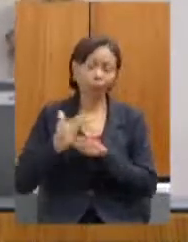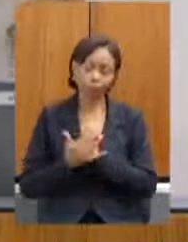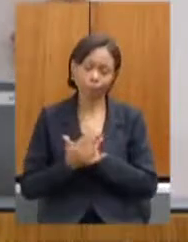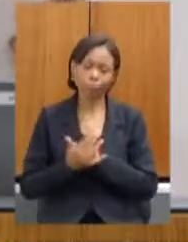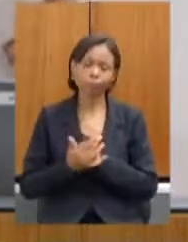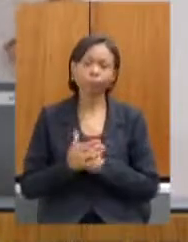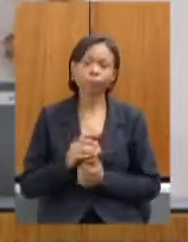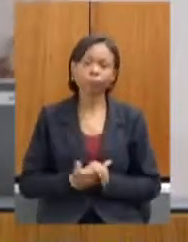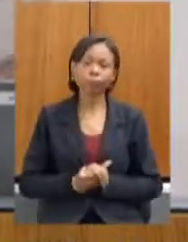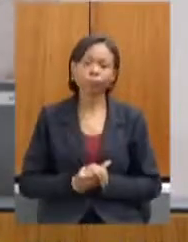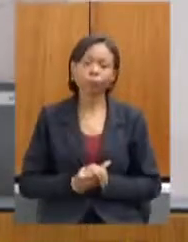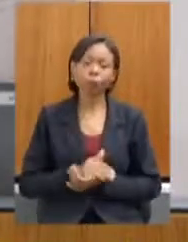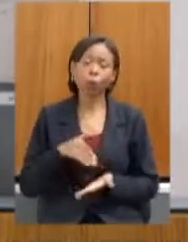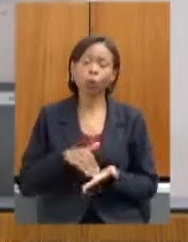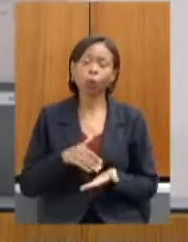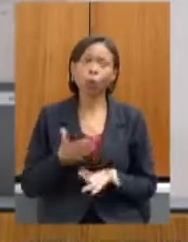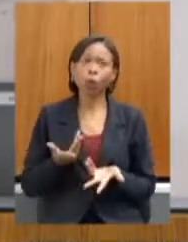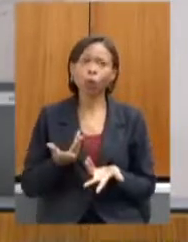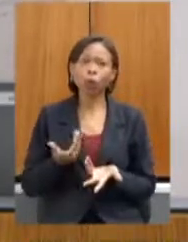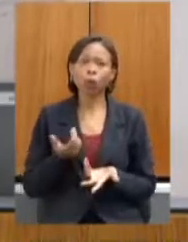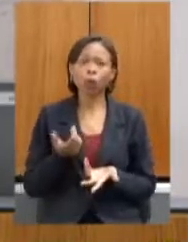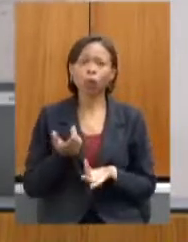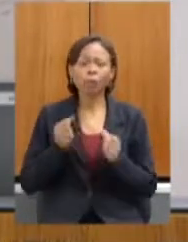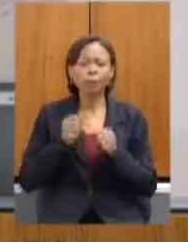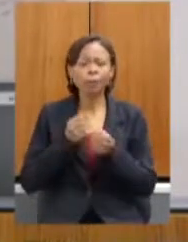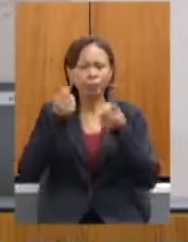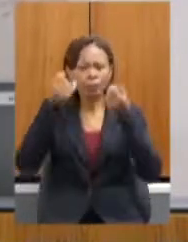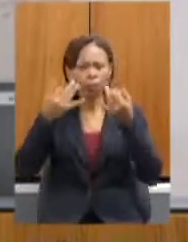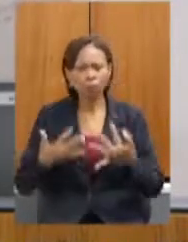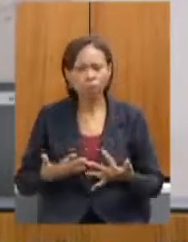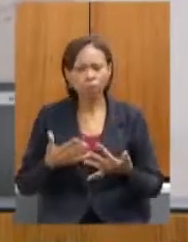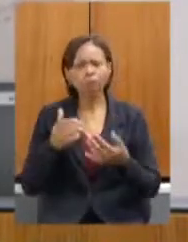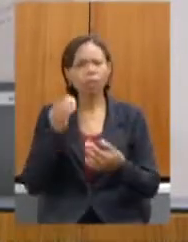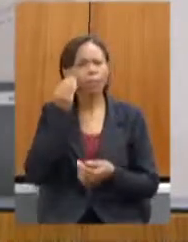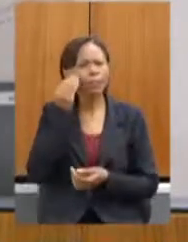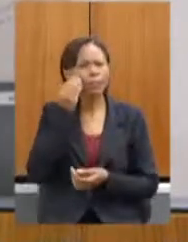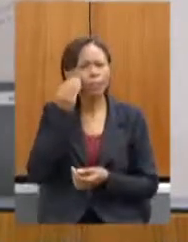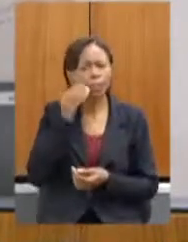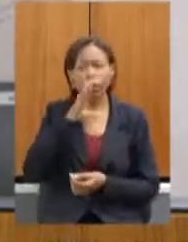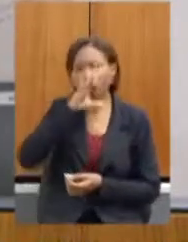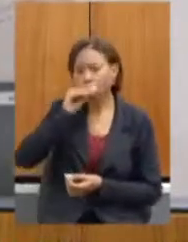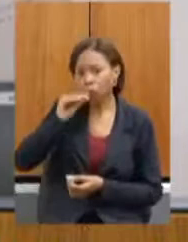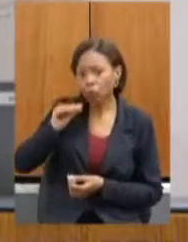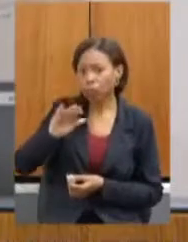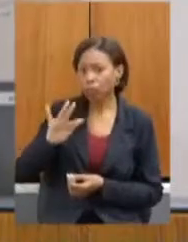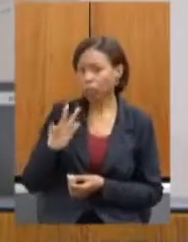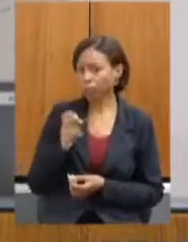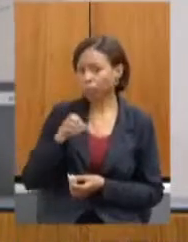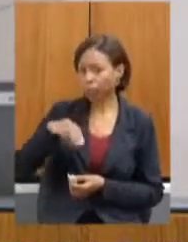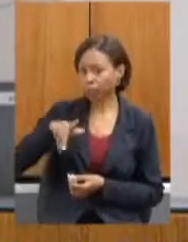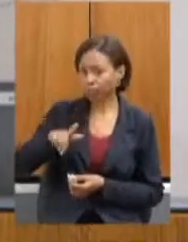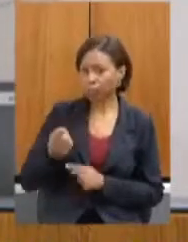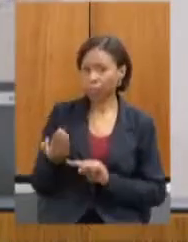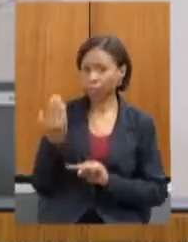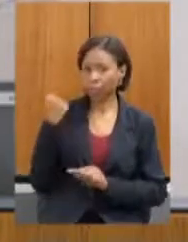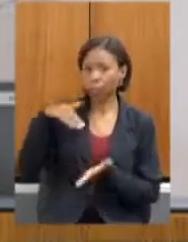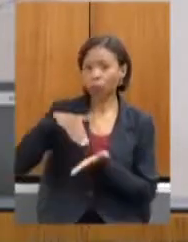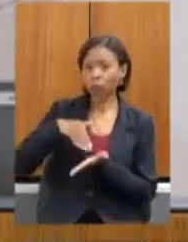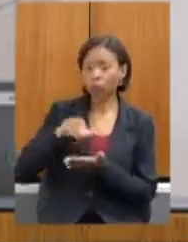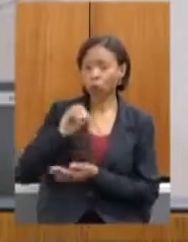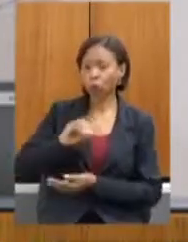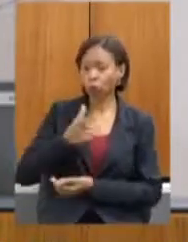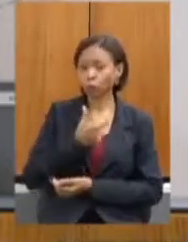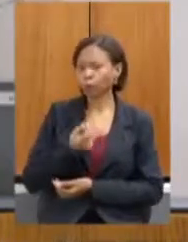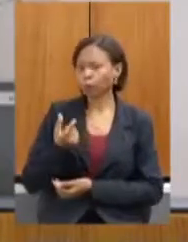que seja esclarecida a testagem realizada nos servidores da fhemig no final de Outubro 2020 e